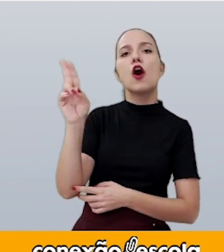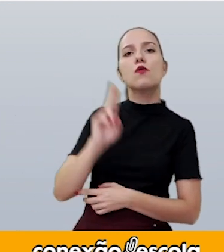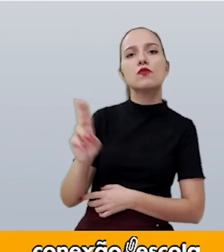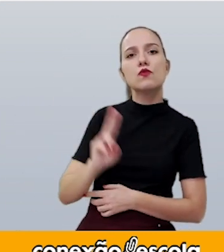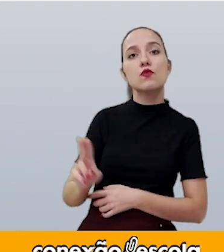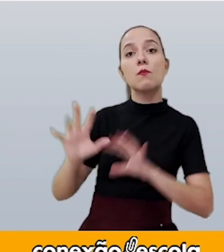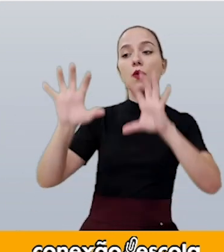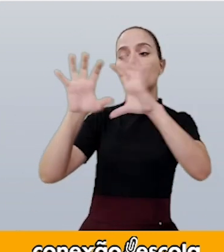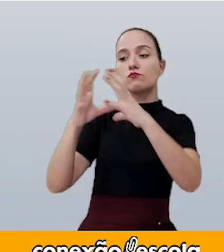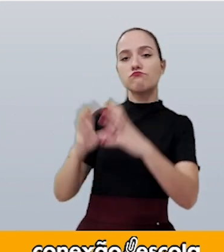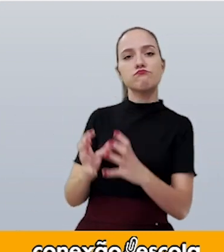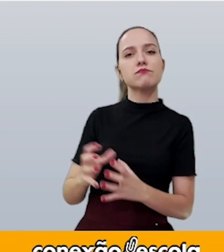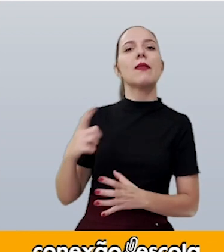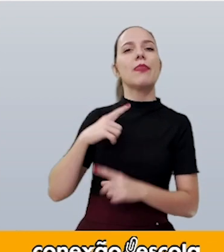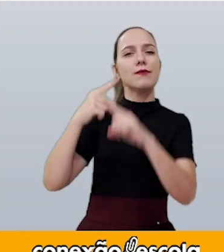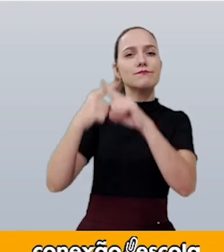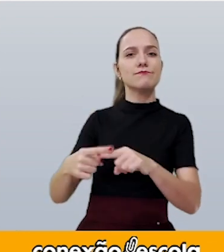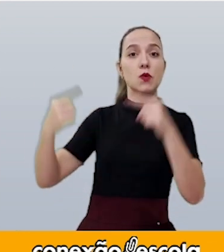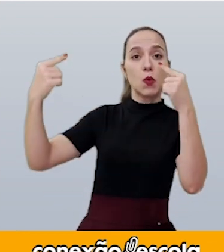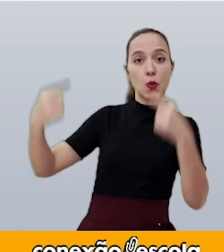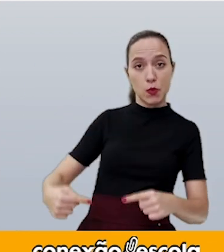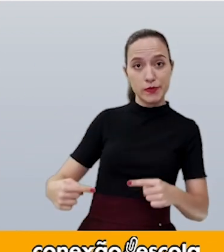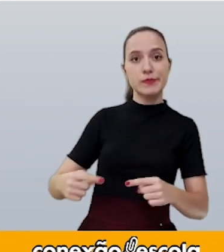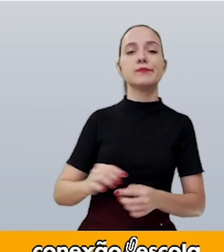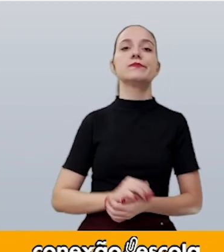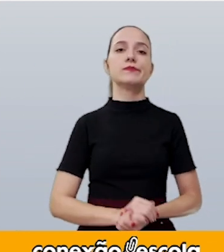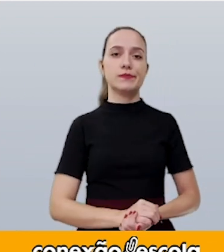times adversários.